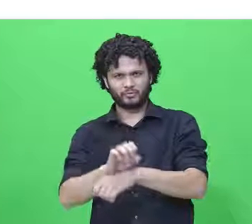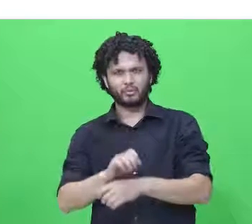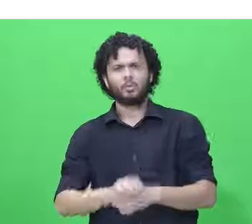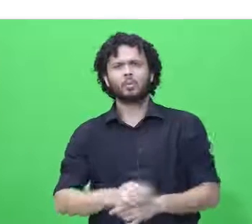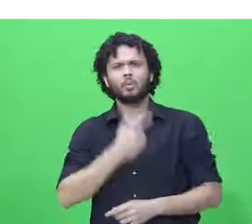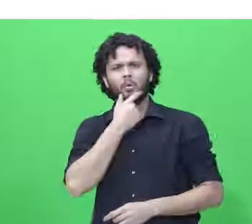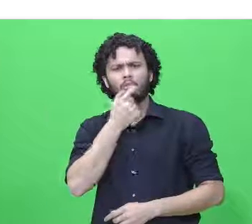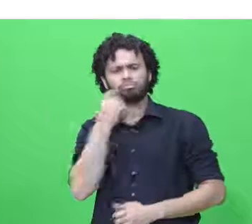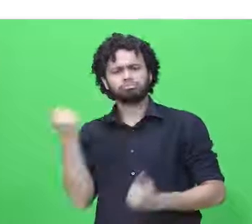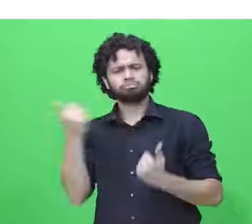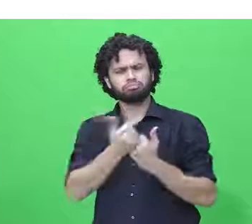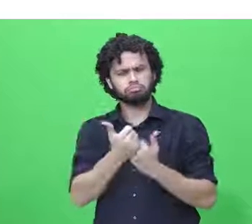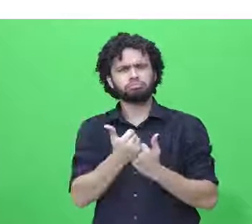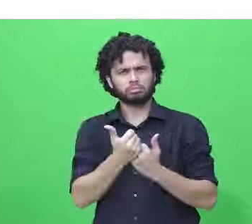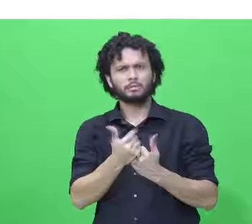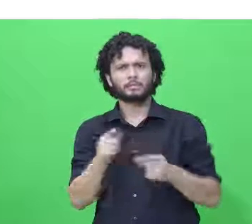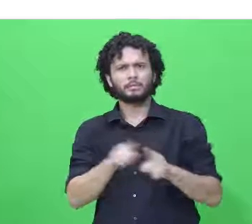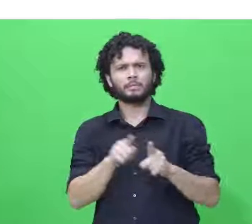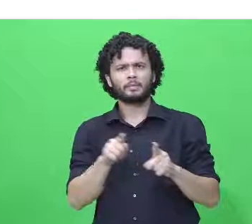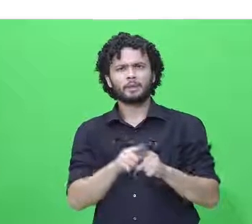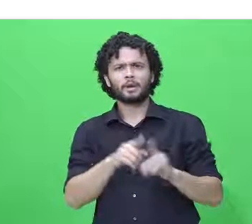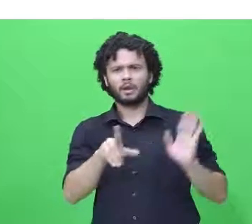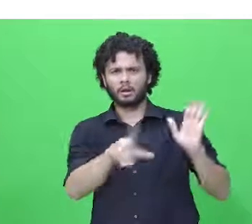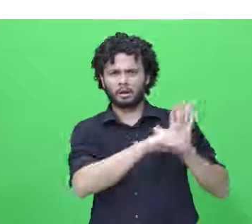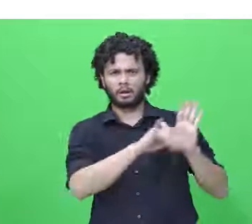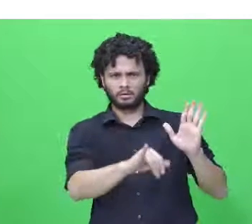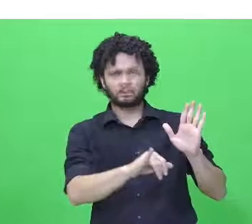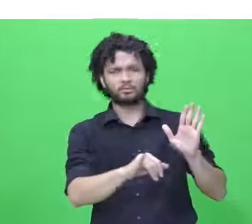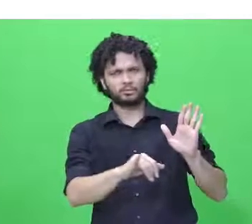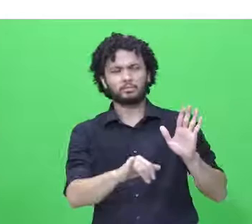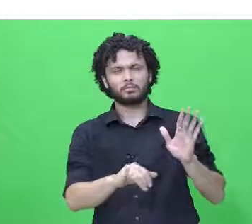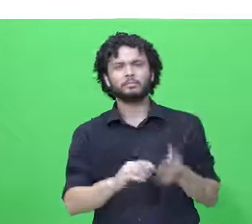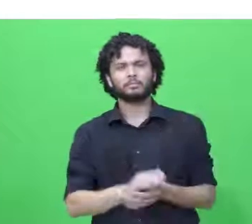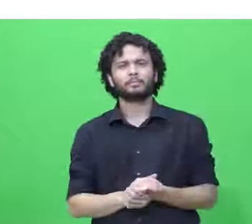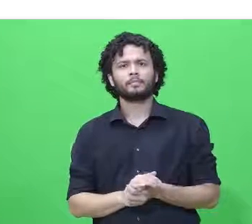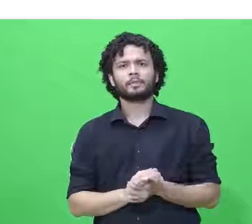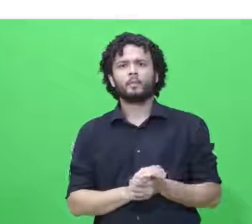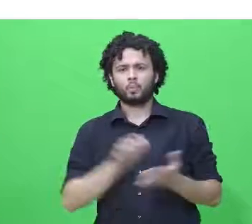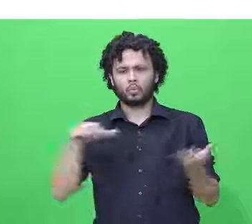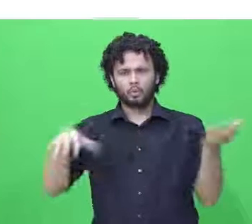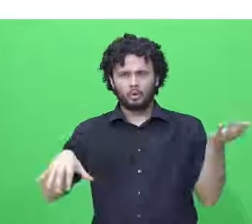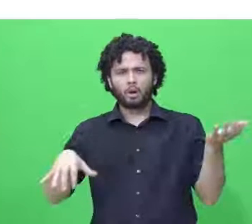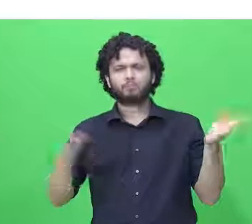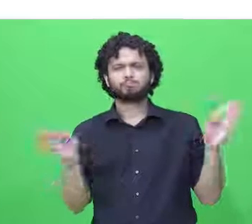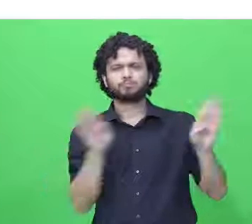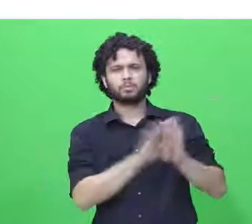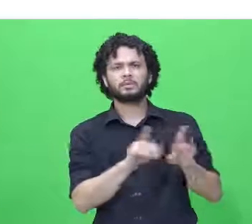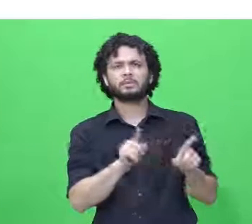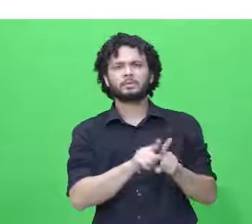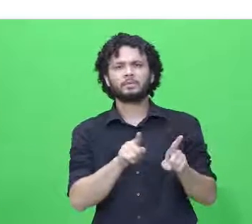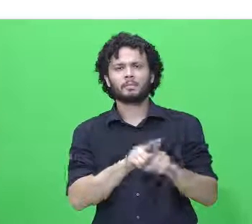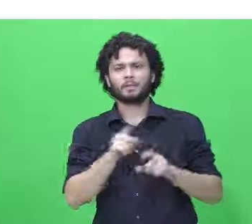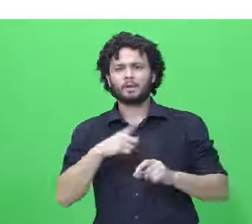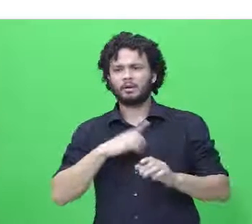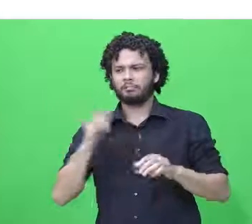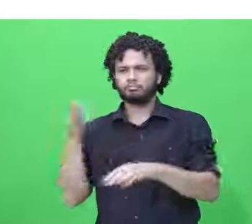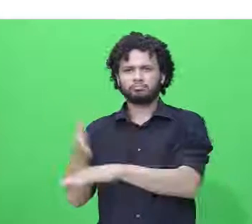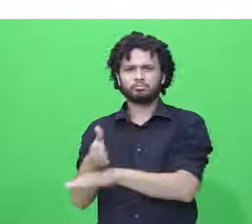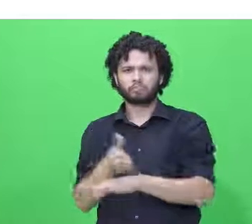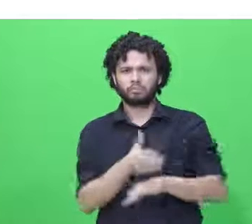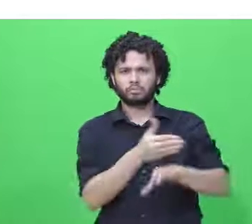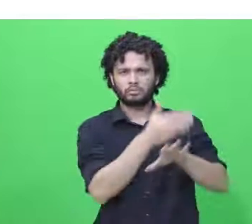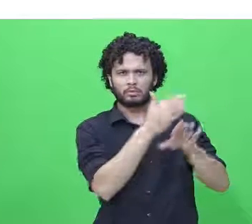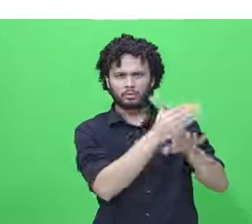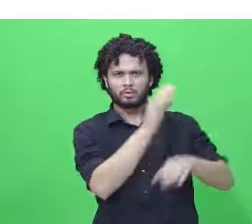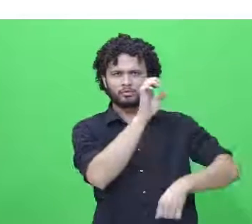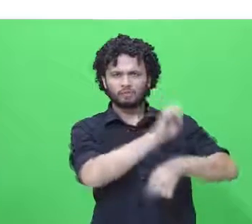vai assumir aí o poder legislativo. Fechou o Congresso, as casas legislativas estaduais e